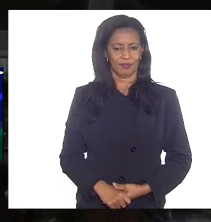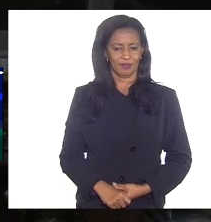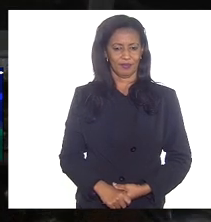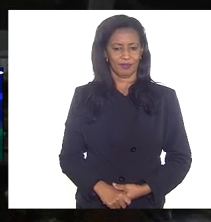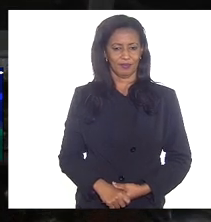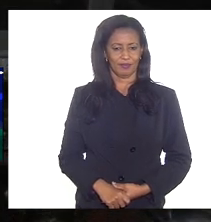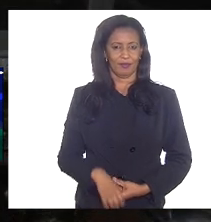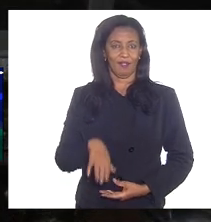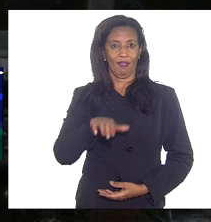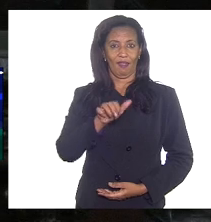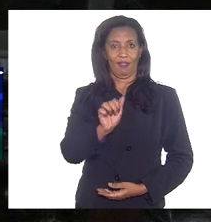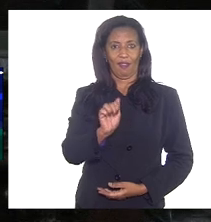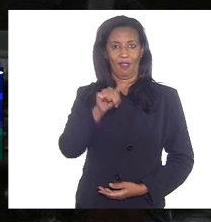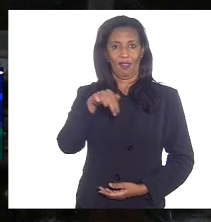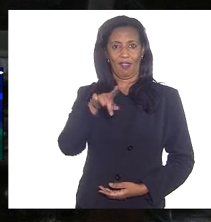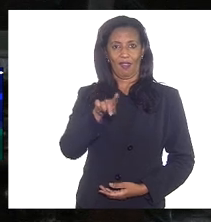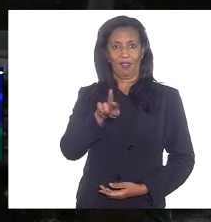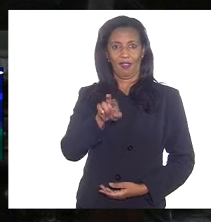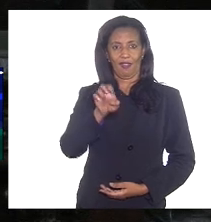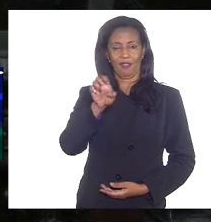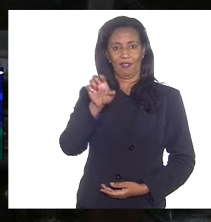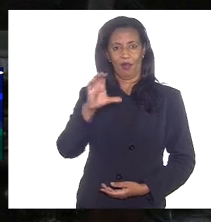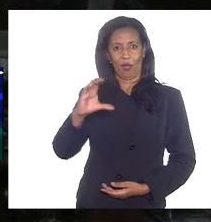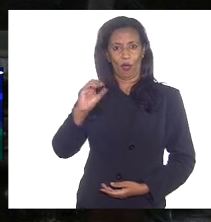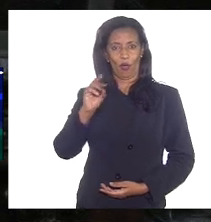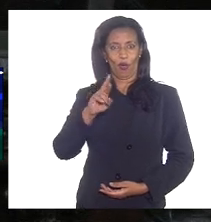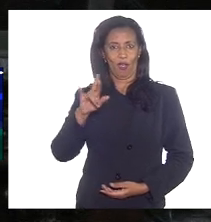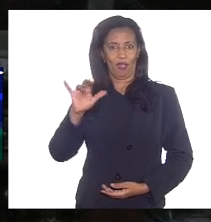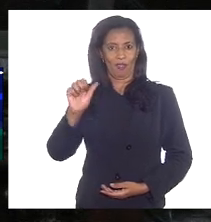Deputado André Correia.